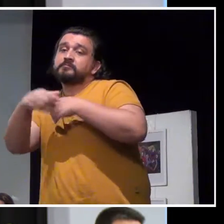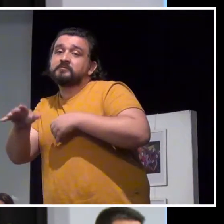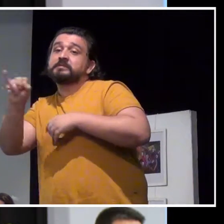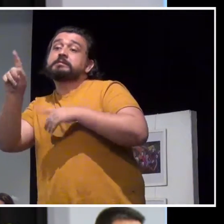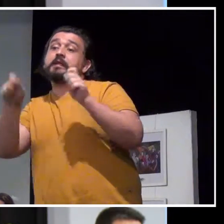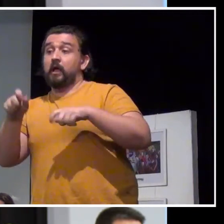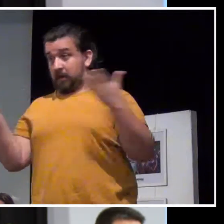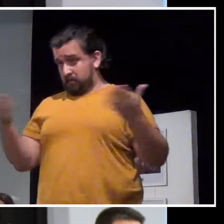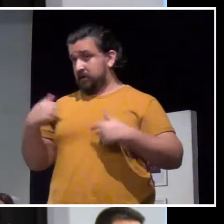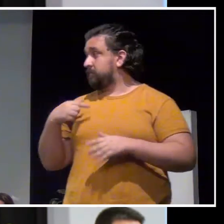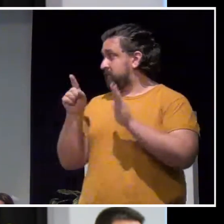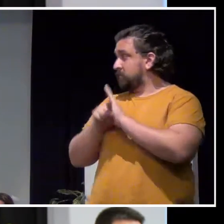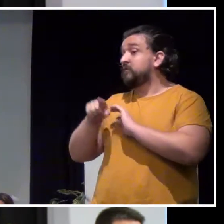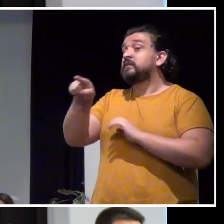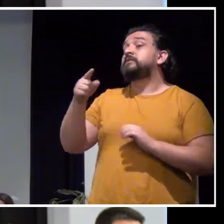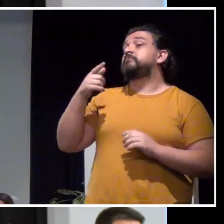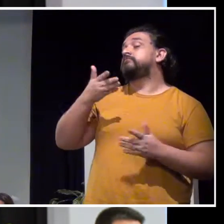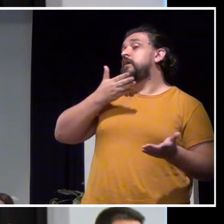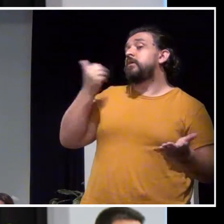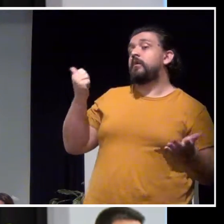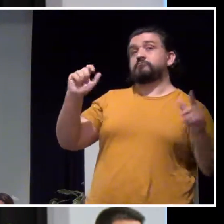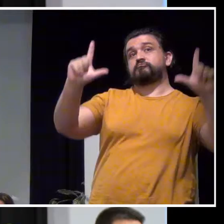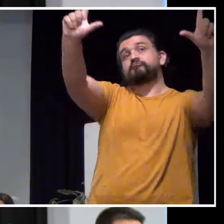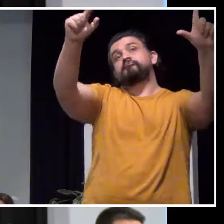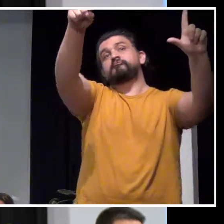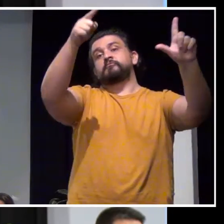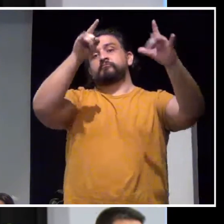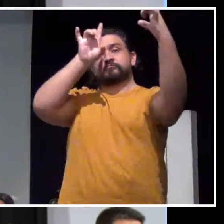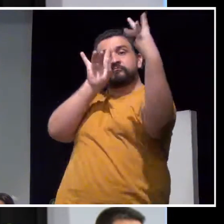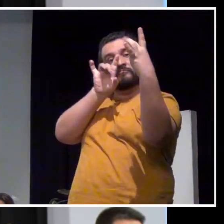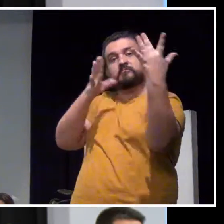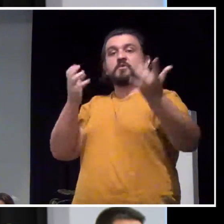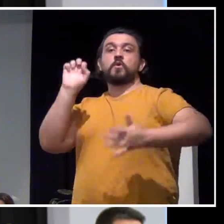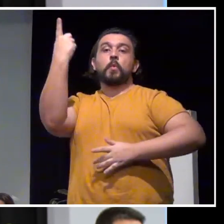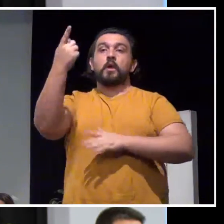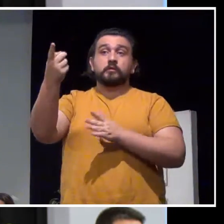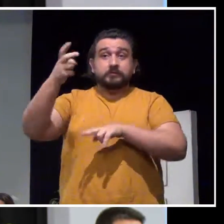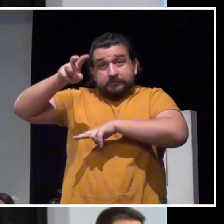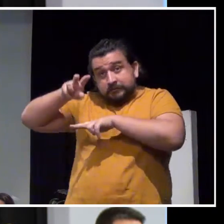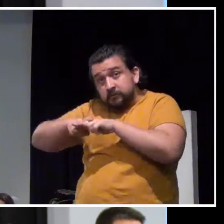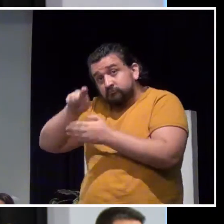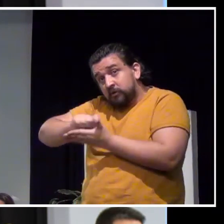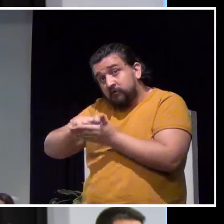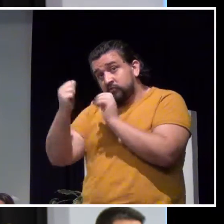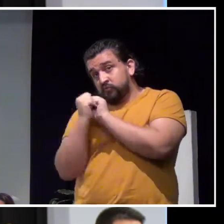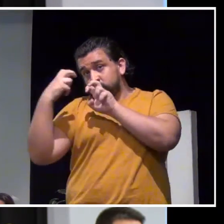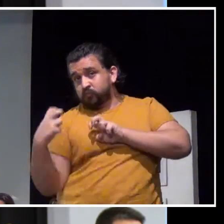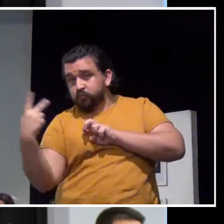você prefere ver a sua imagem no telão? Você quer sentar antes e escrever um roteiro